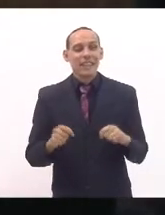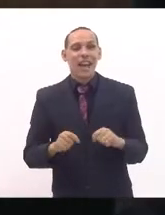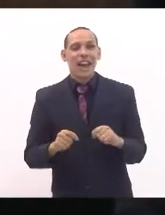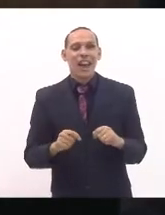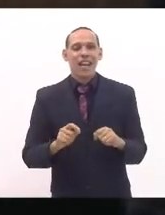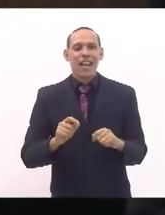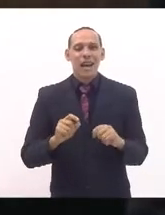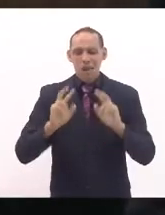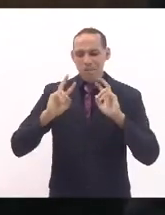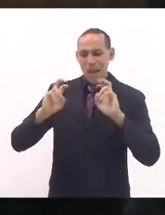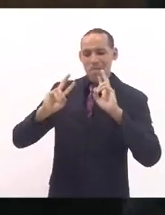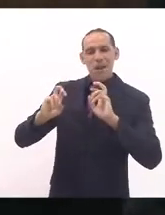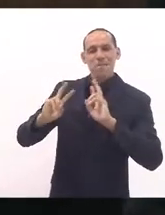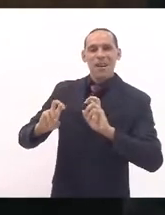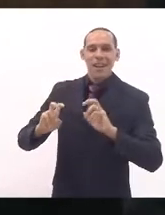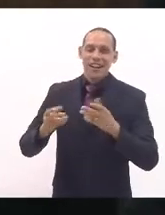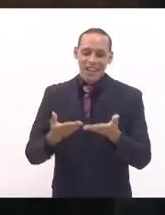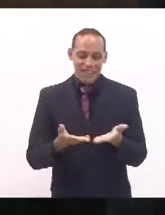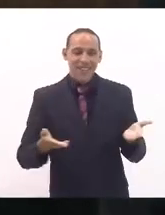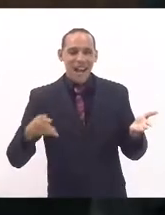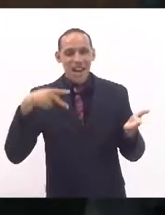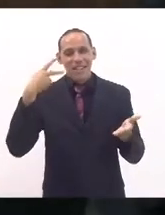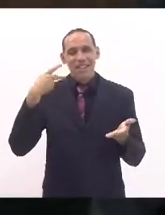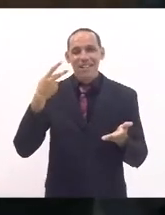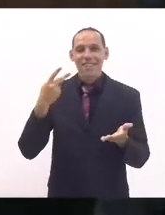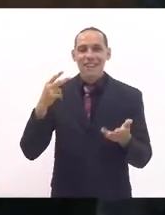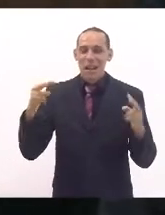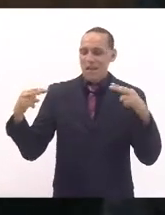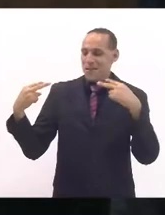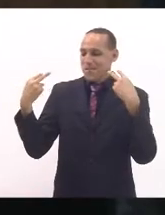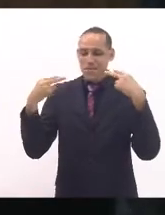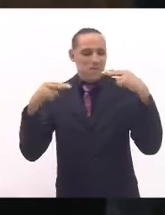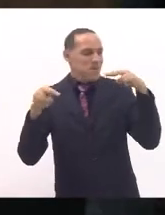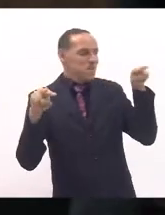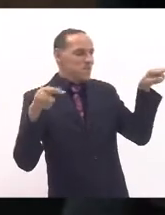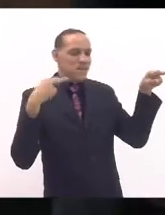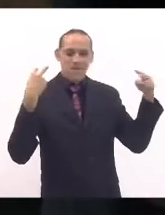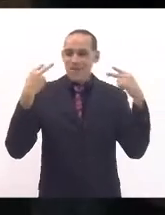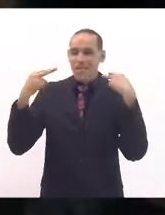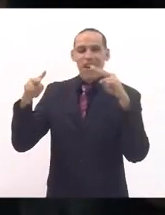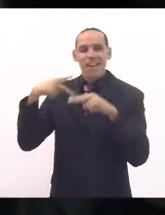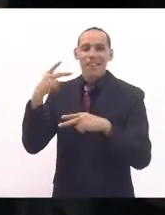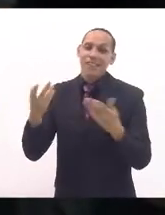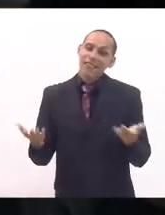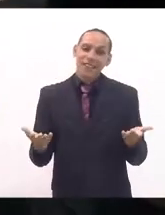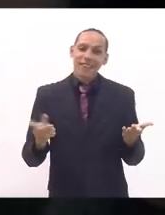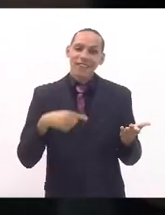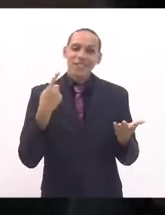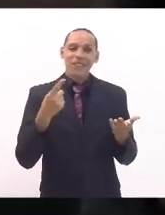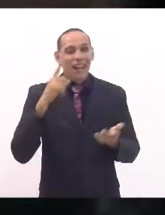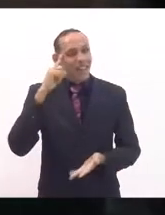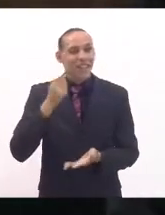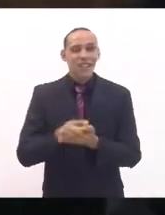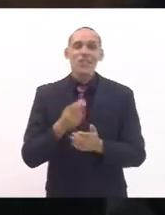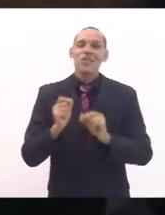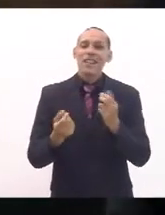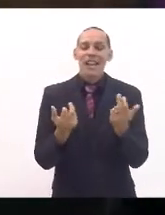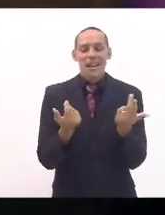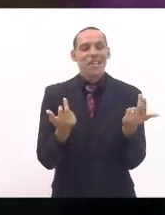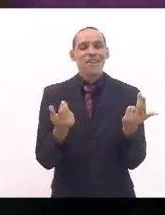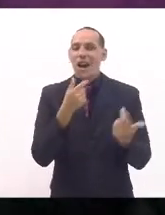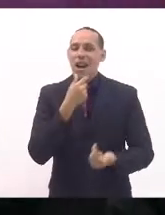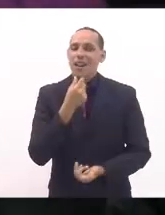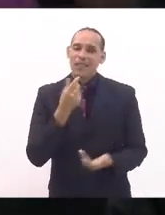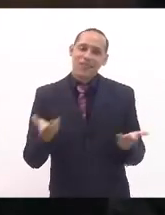tão despercebida no parlamento pelos olhares dos demais parlamentares. Decidimos nos vestir um pouco igual aos